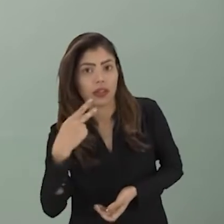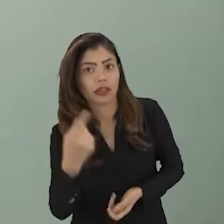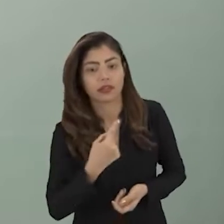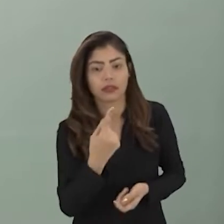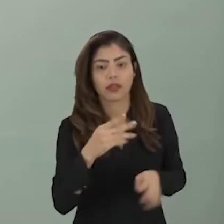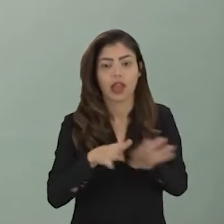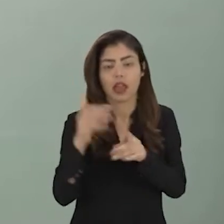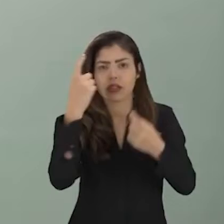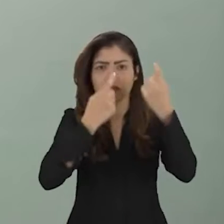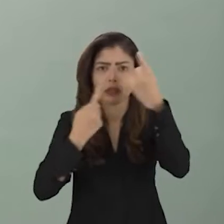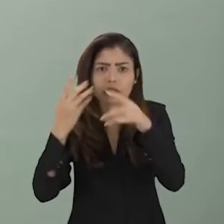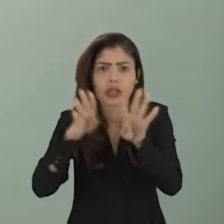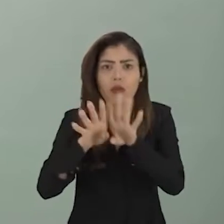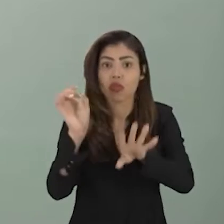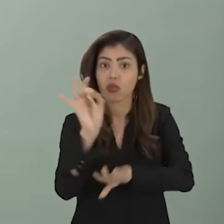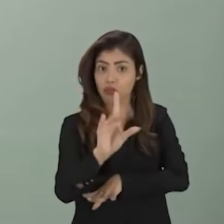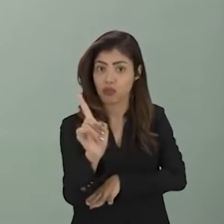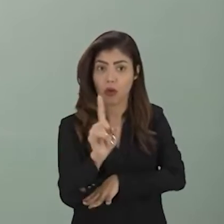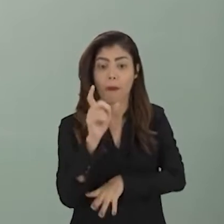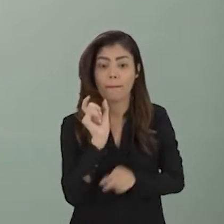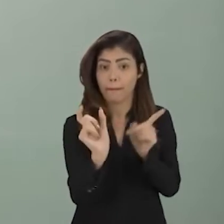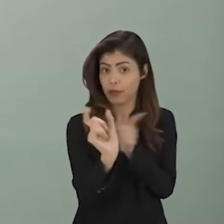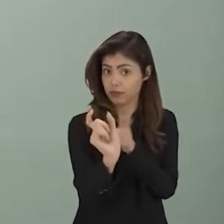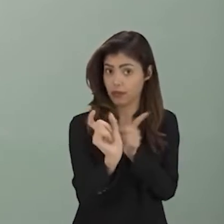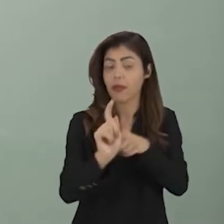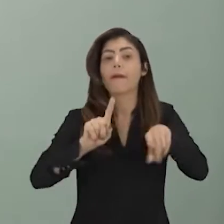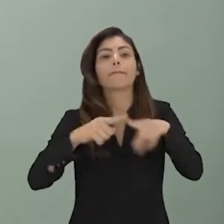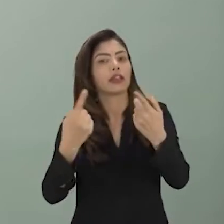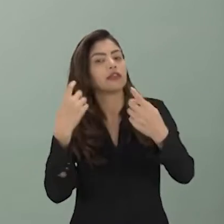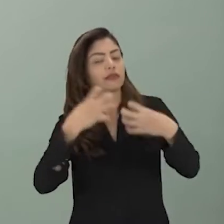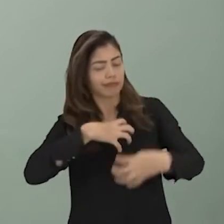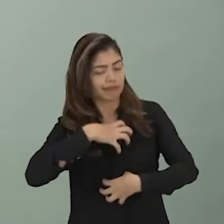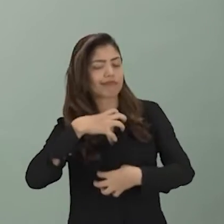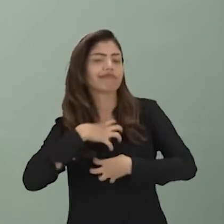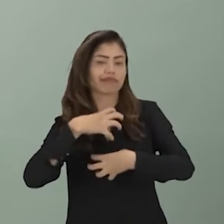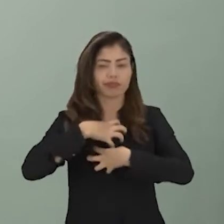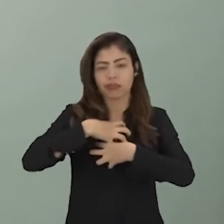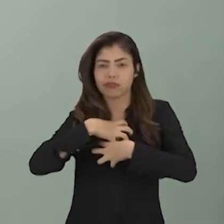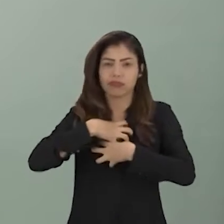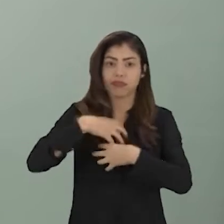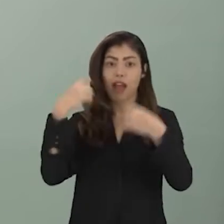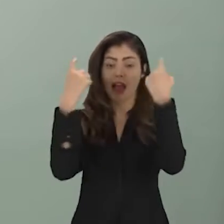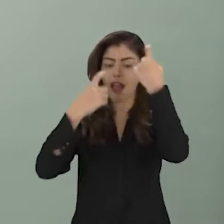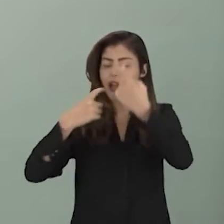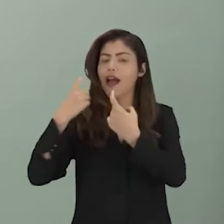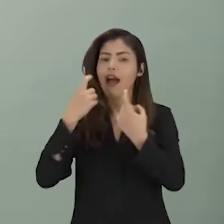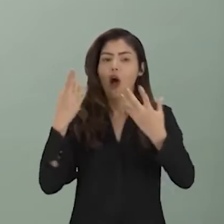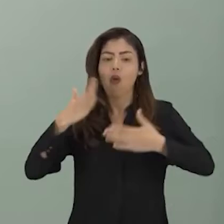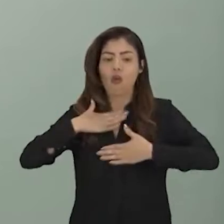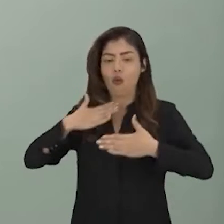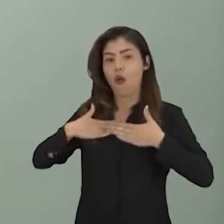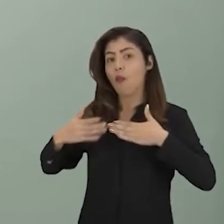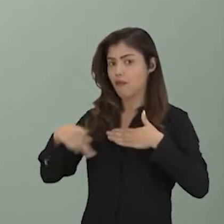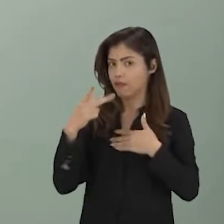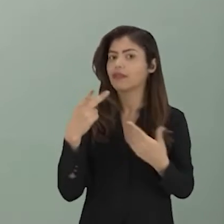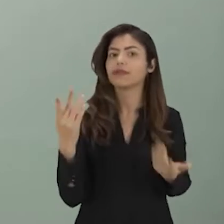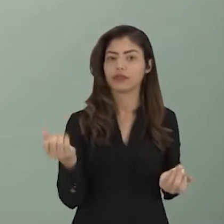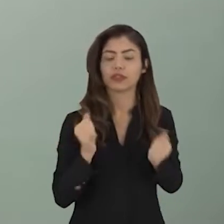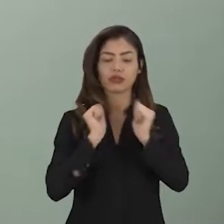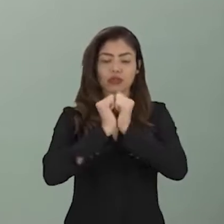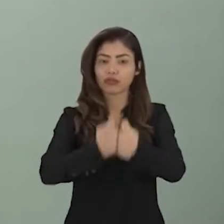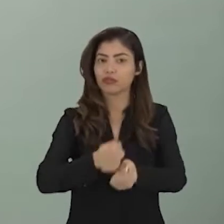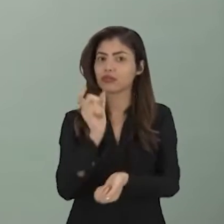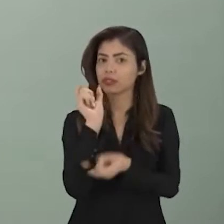nos expressamos não só com palavras, mas com gestos, né, expressões faciais, o próprio corpo fala junto